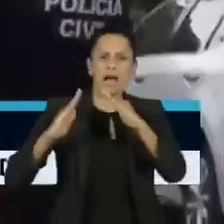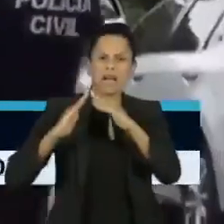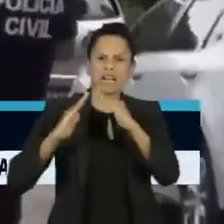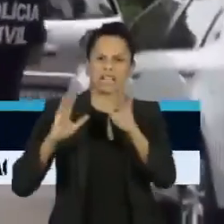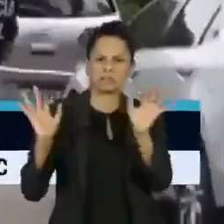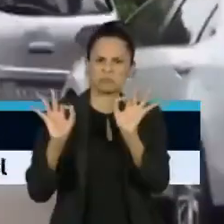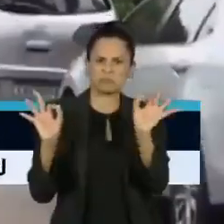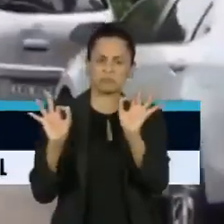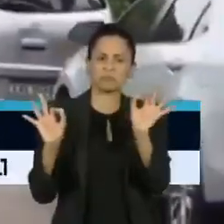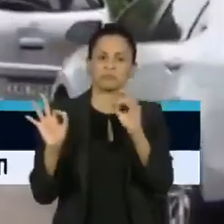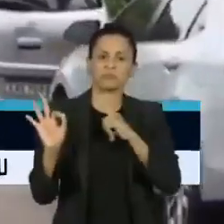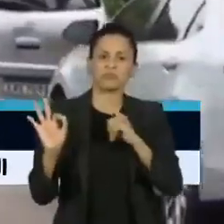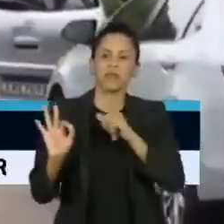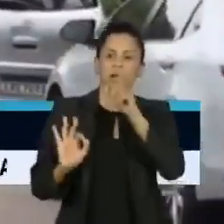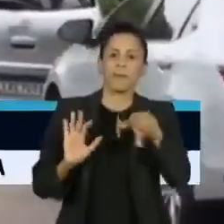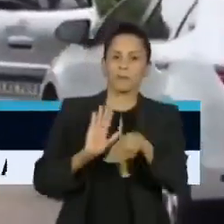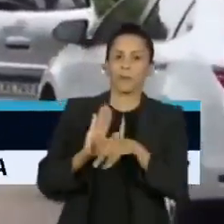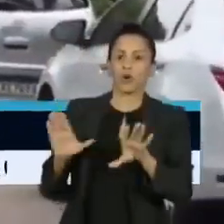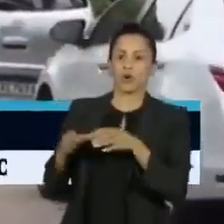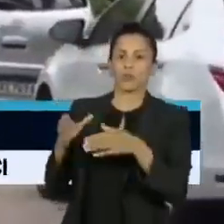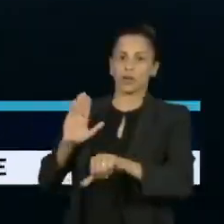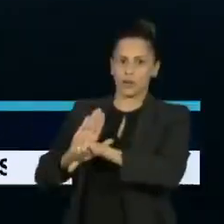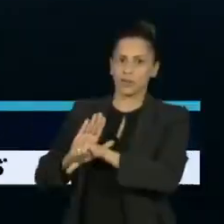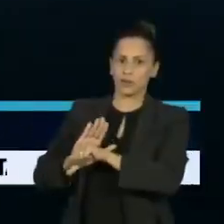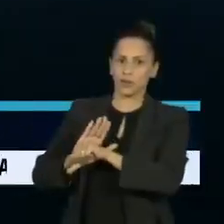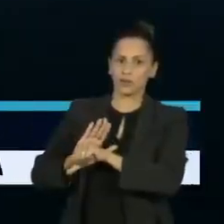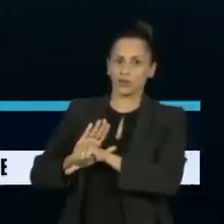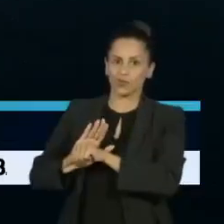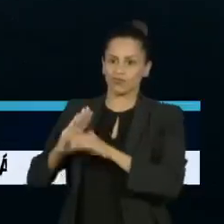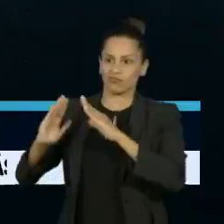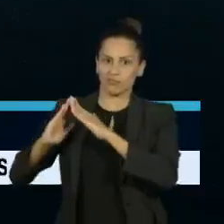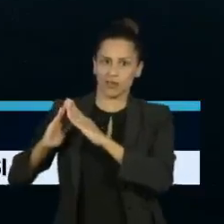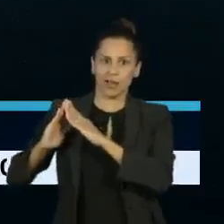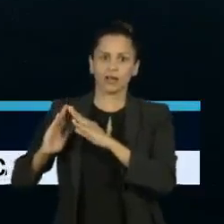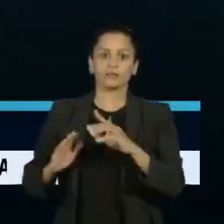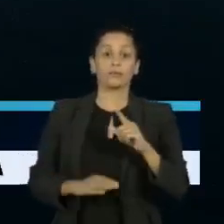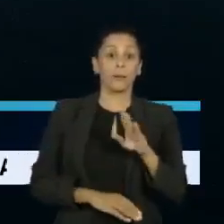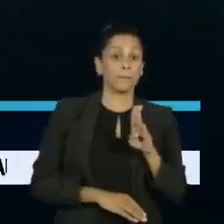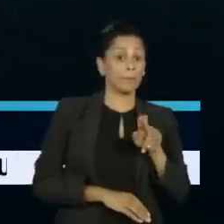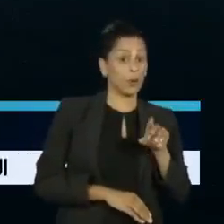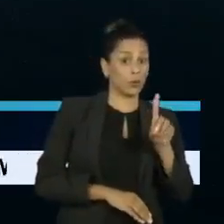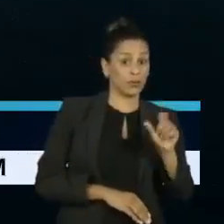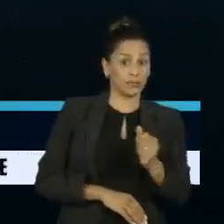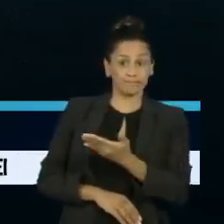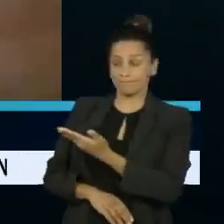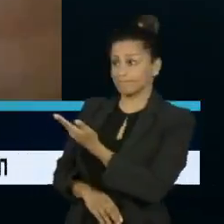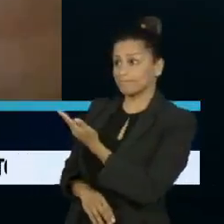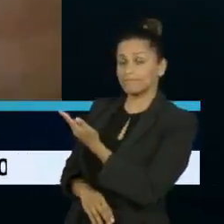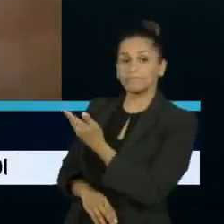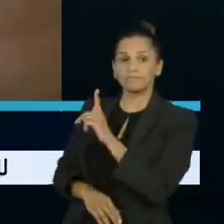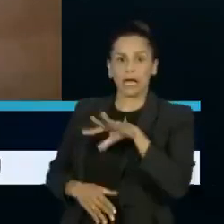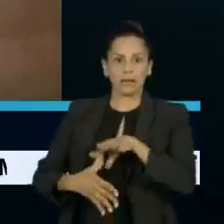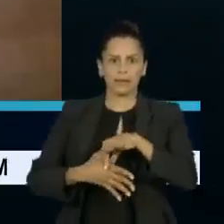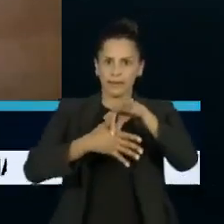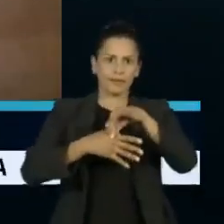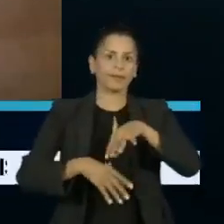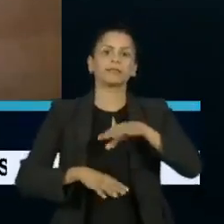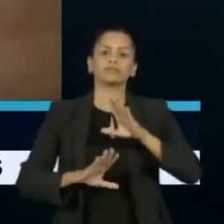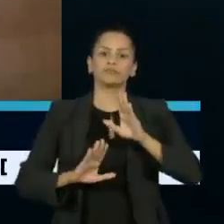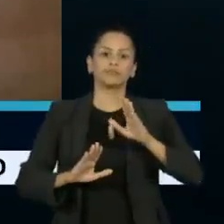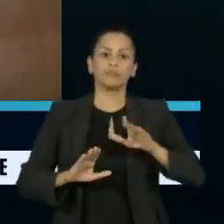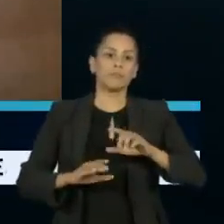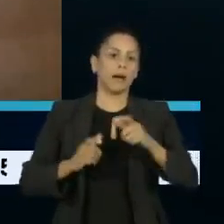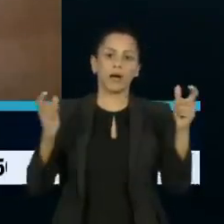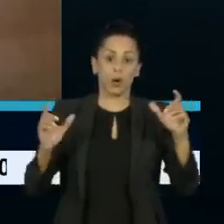sido usada pelos criminosos. Márcio Geraldo Alves Ferreira, o Buda, é considerado um dos líderes da maior facção criminosa